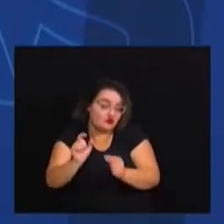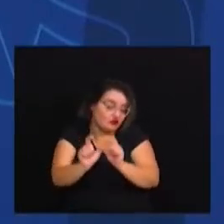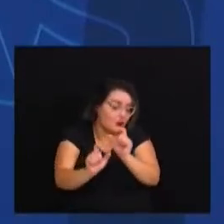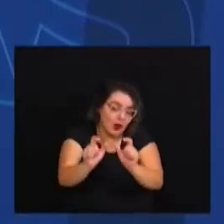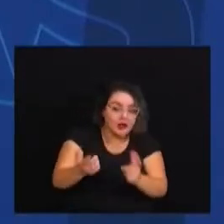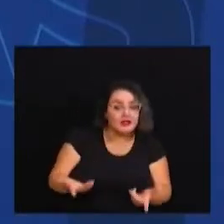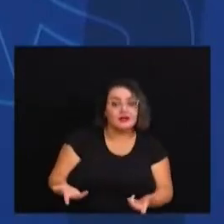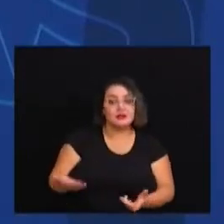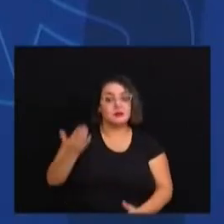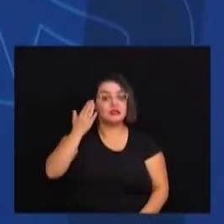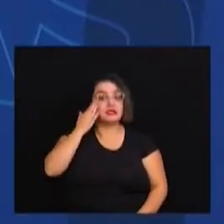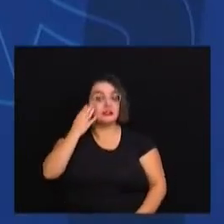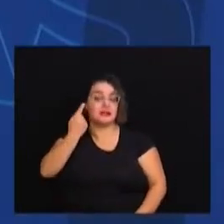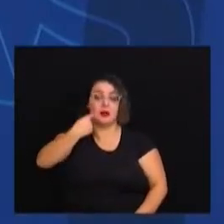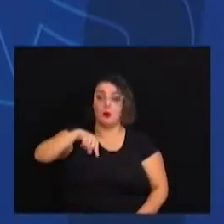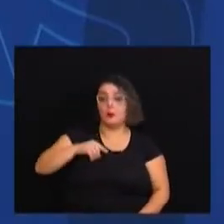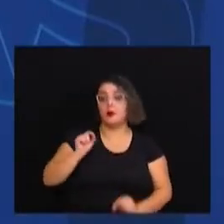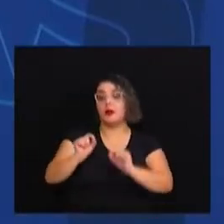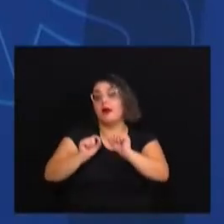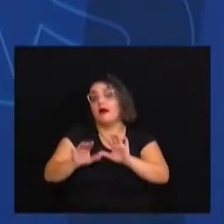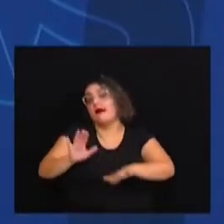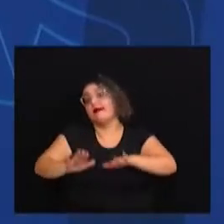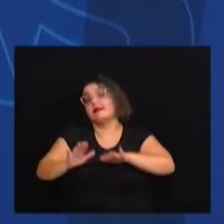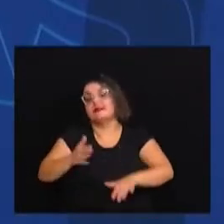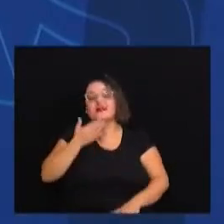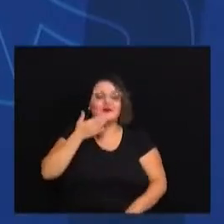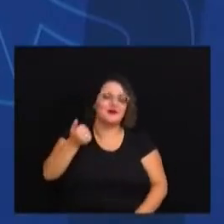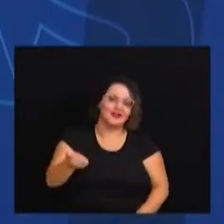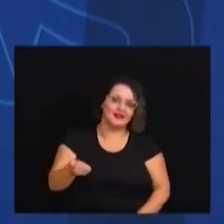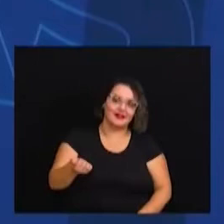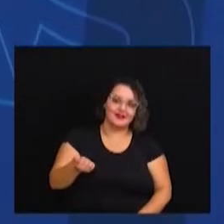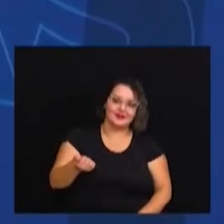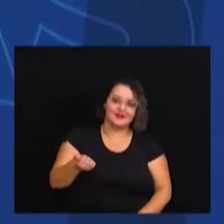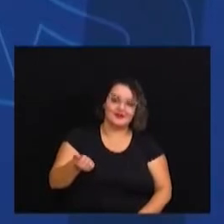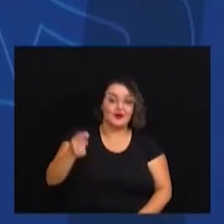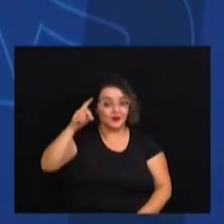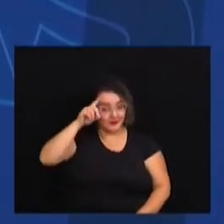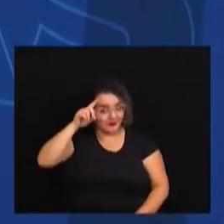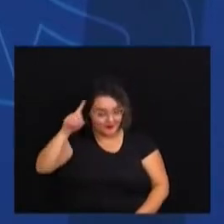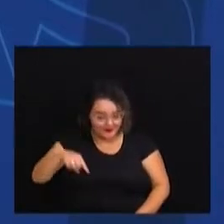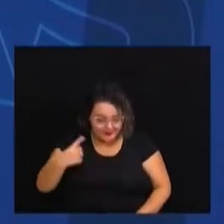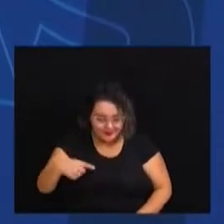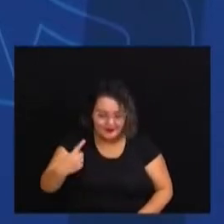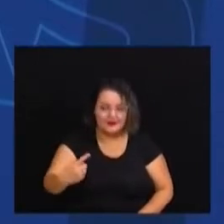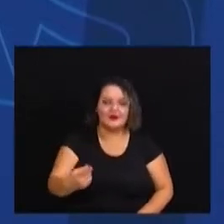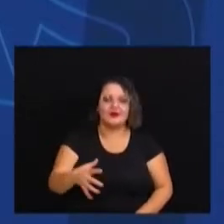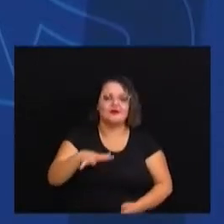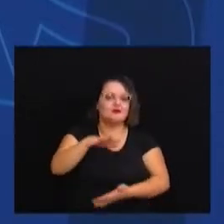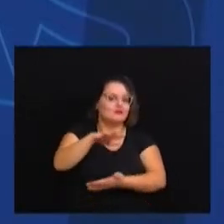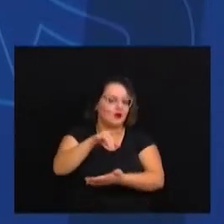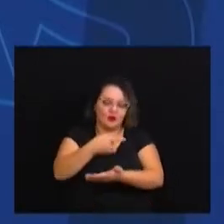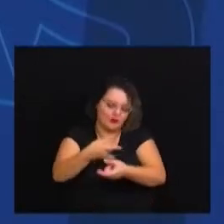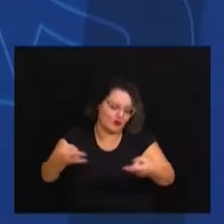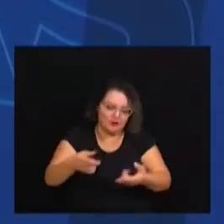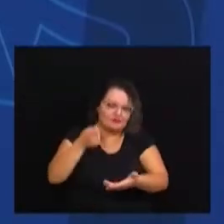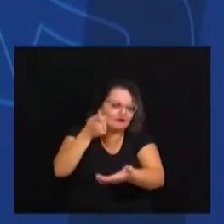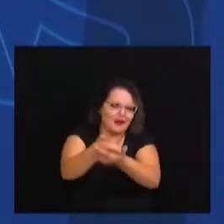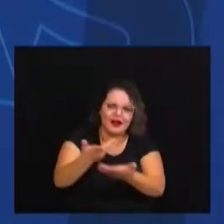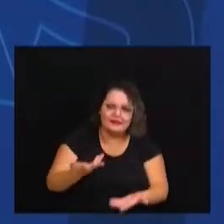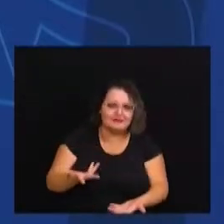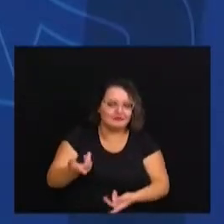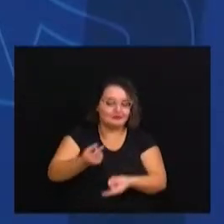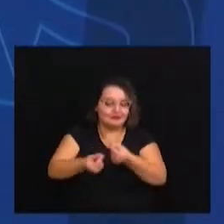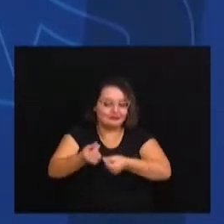essas dicas, identificar seu perfil, quem sabe melhorar o seu dia a dia com suas contas, com a sua